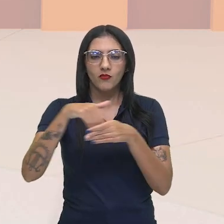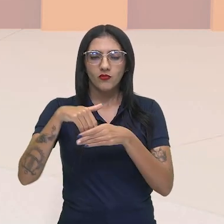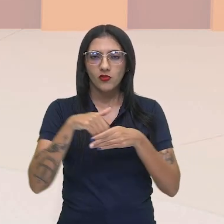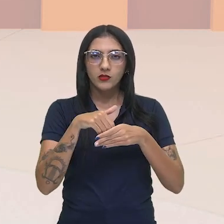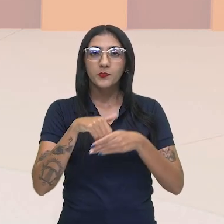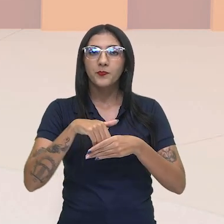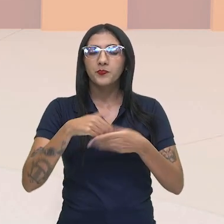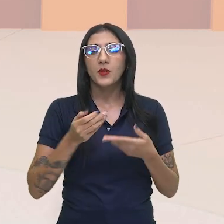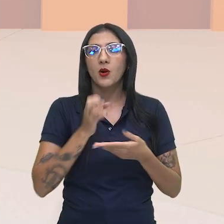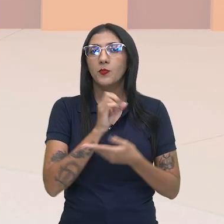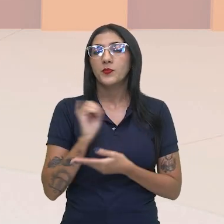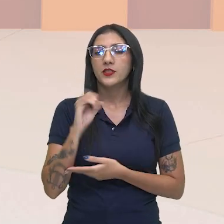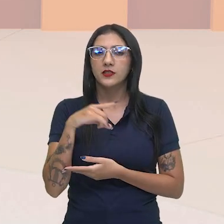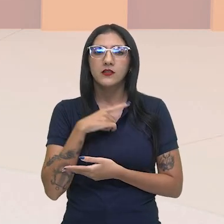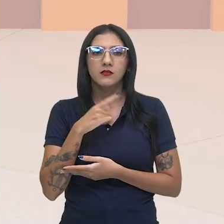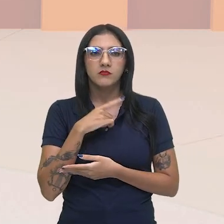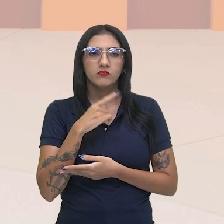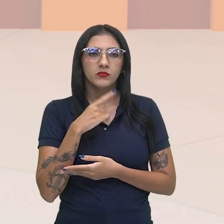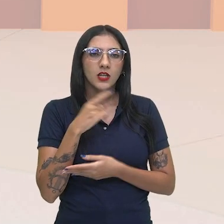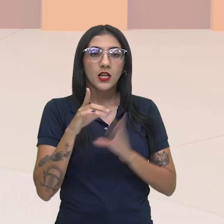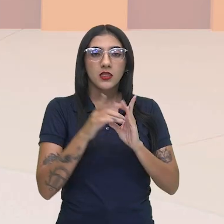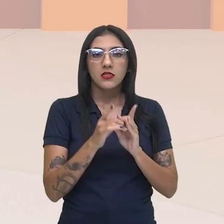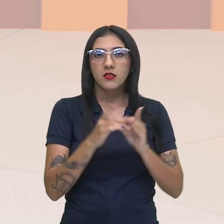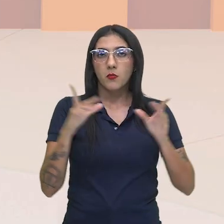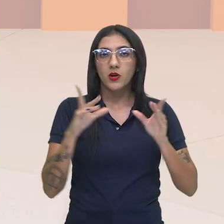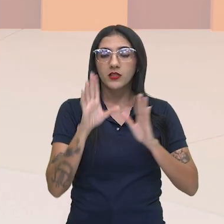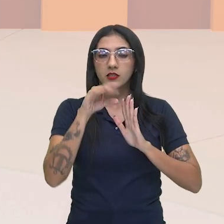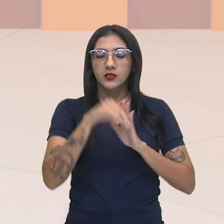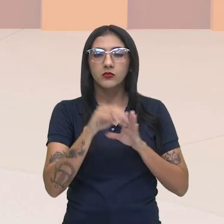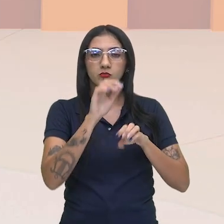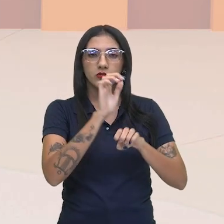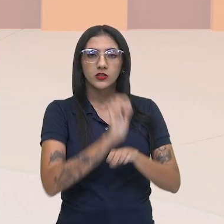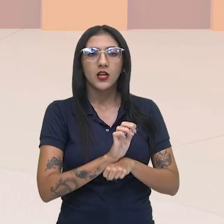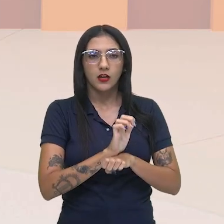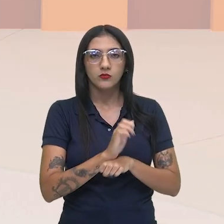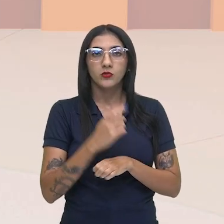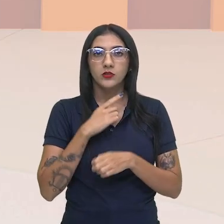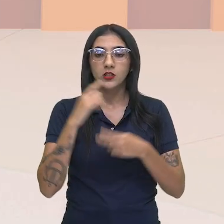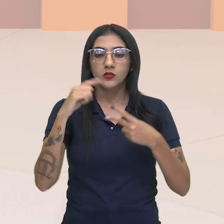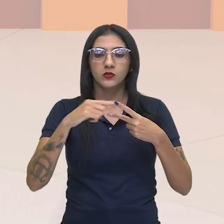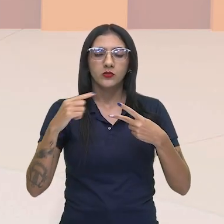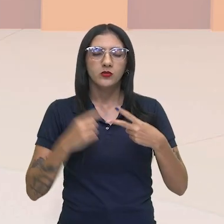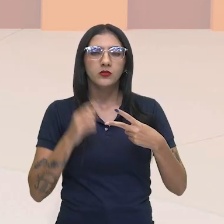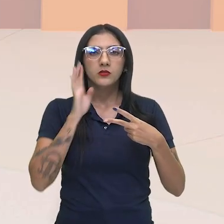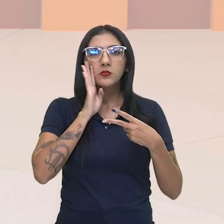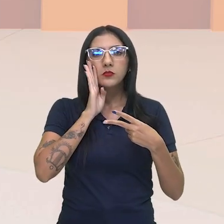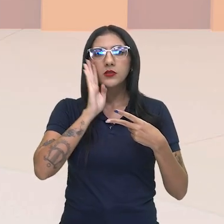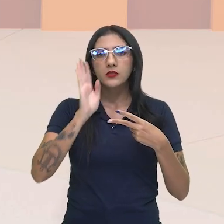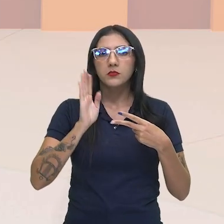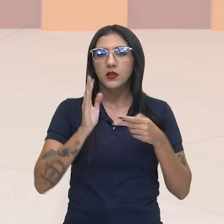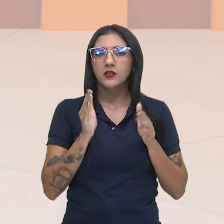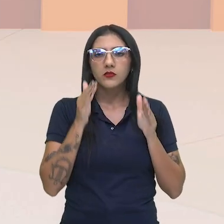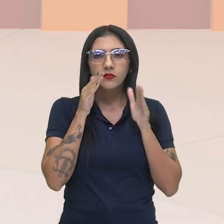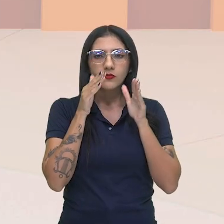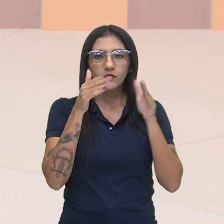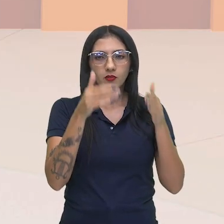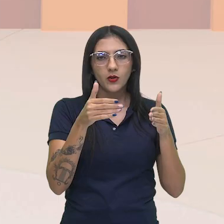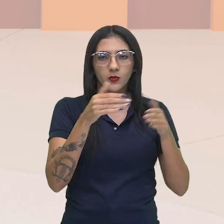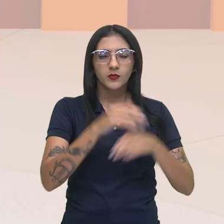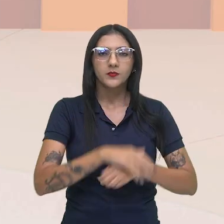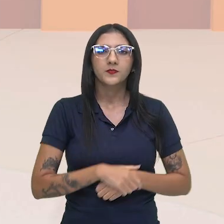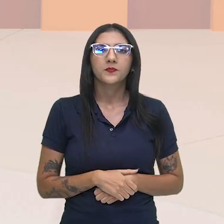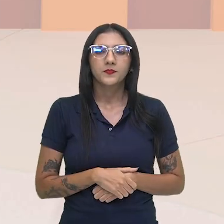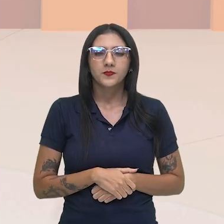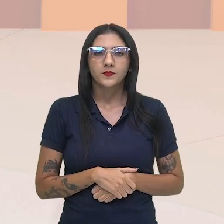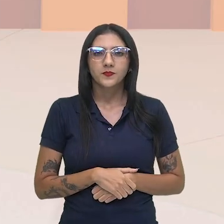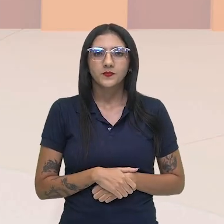em um Estado democrático de direito, ele vem de duas fontes principais, tá? As fontes principais,